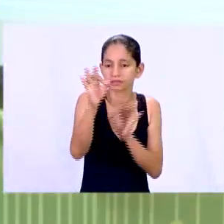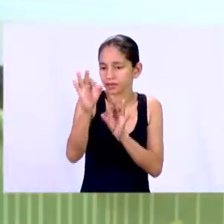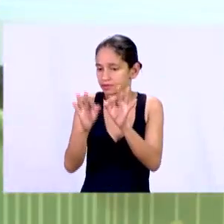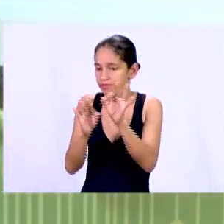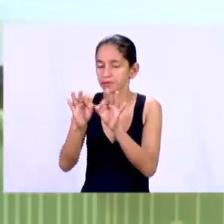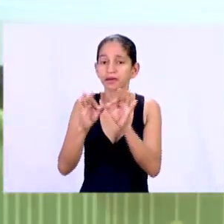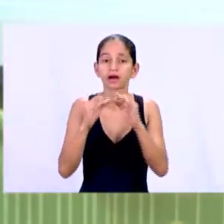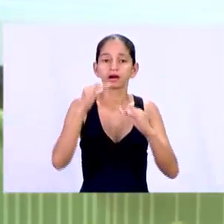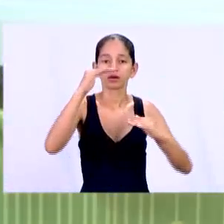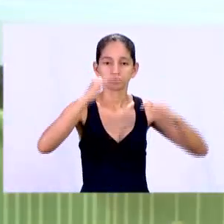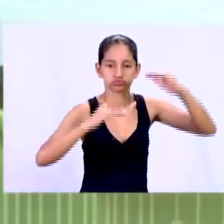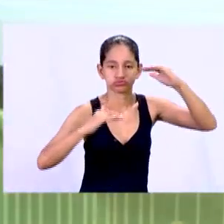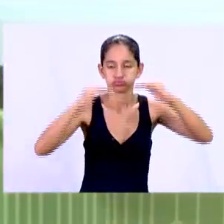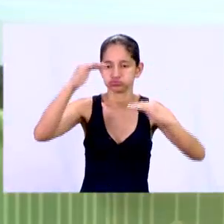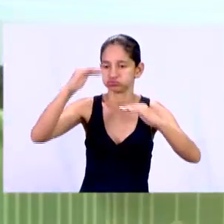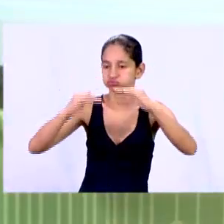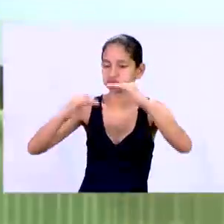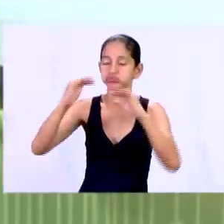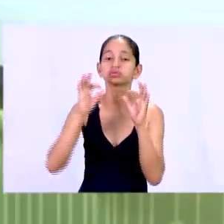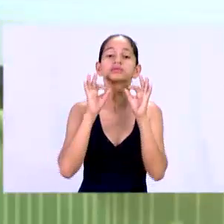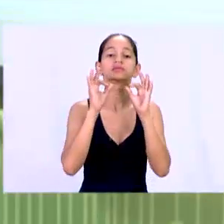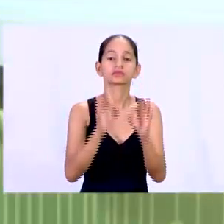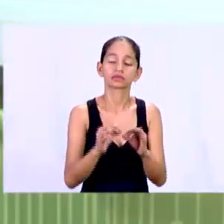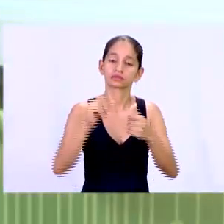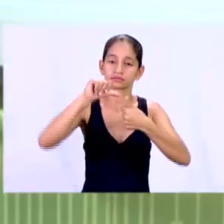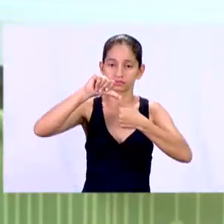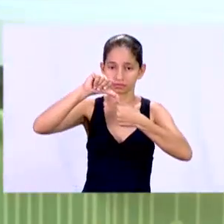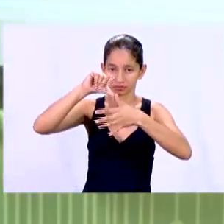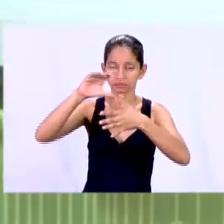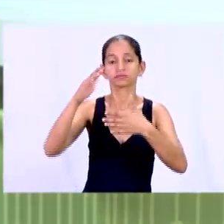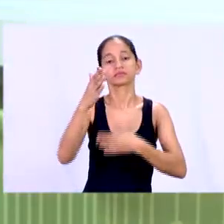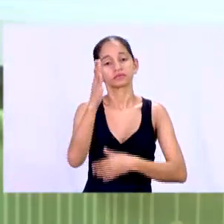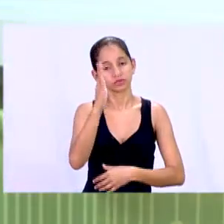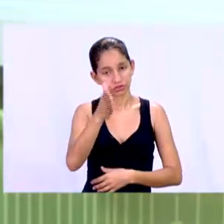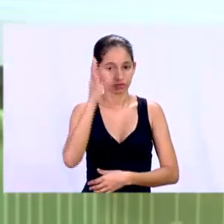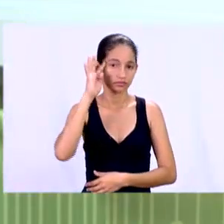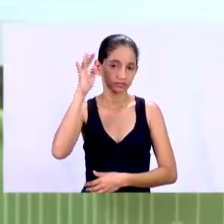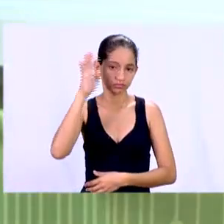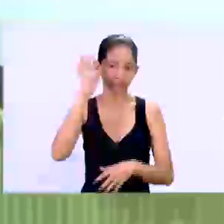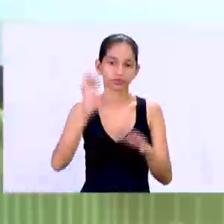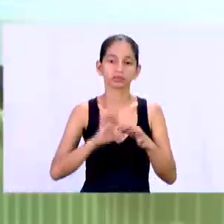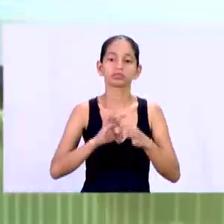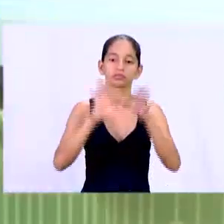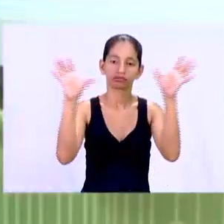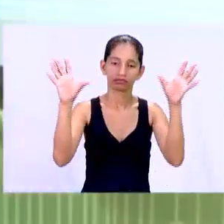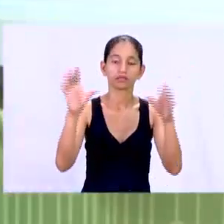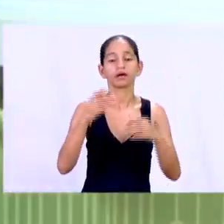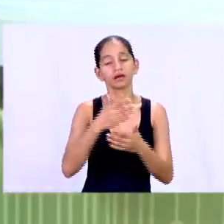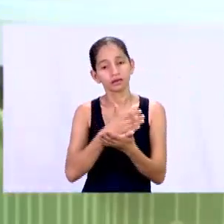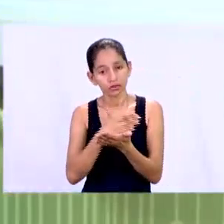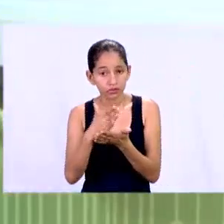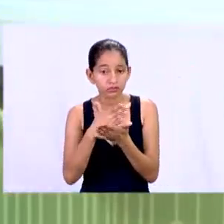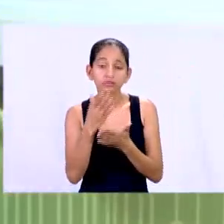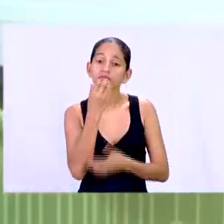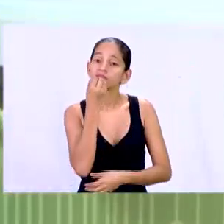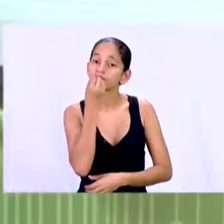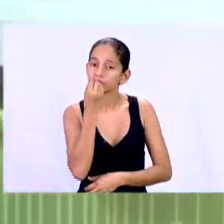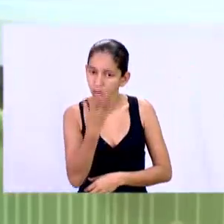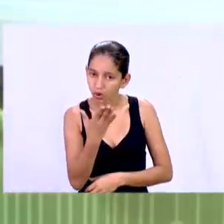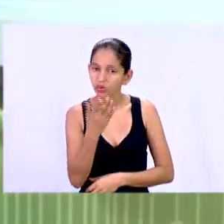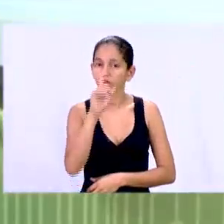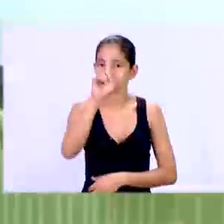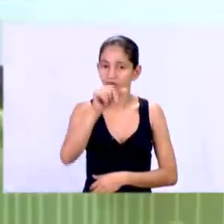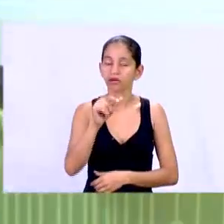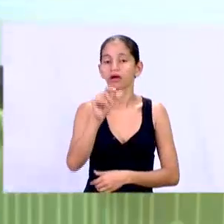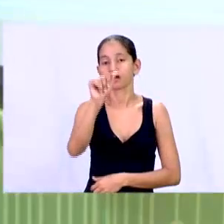relações, né? Aí nós temos a ética latino-americana, né, a filosofia da libertação, que traz um princípio interessante para a gente, que é o